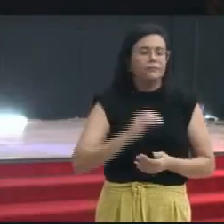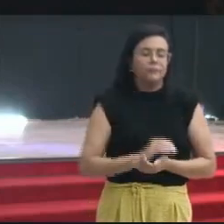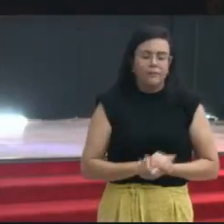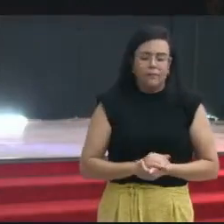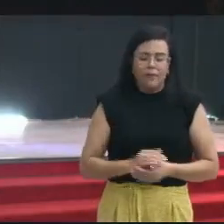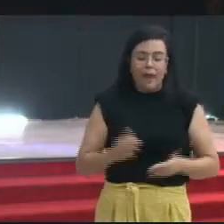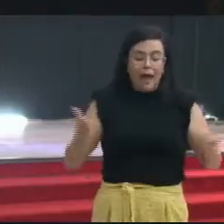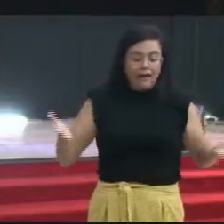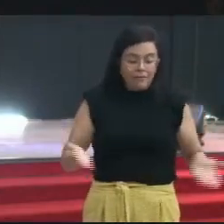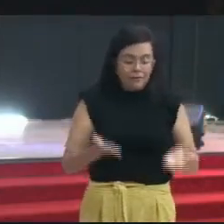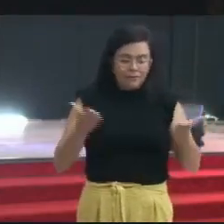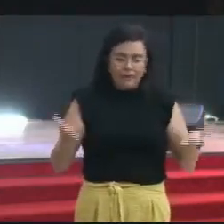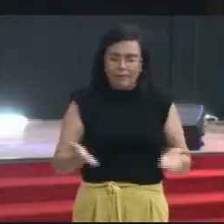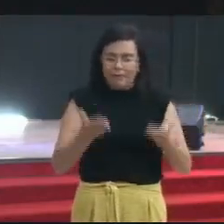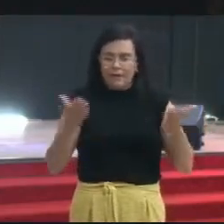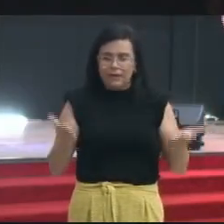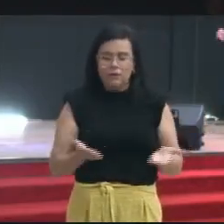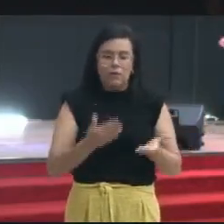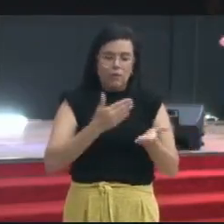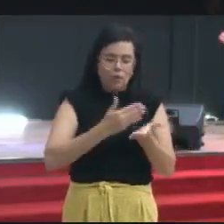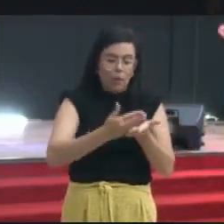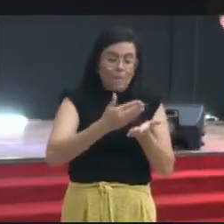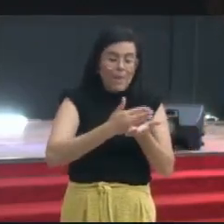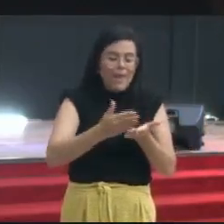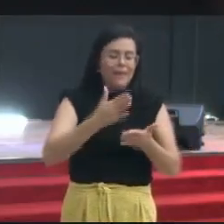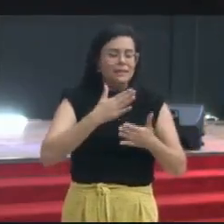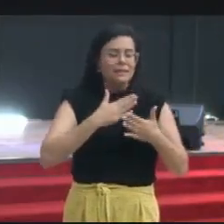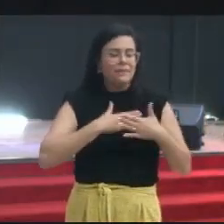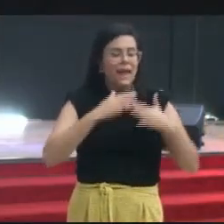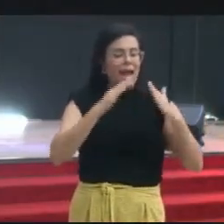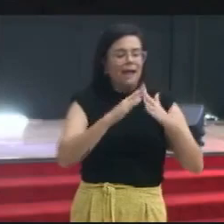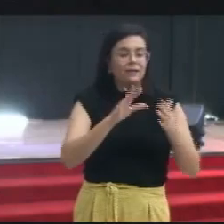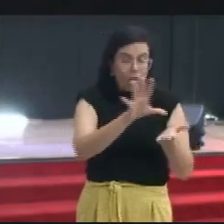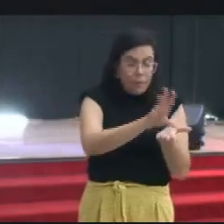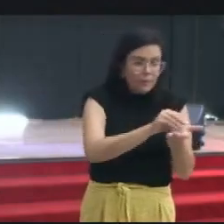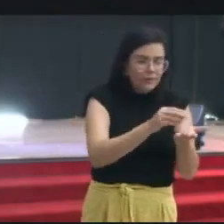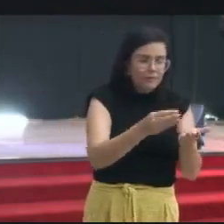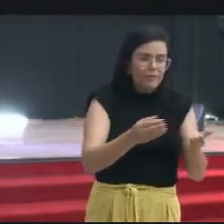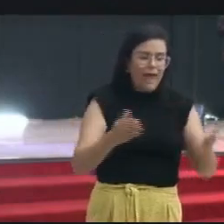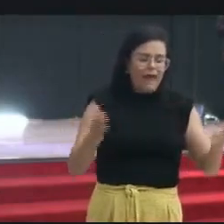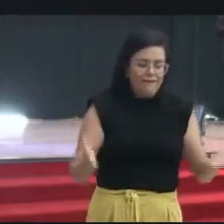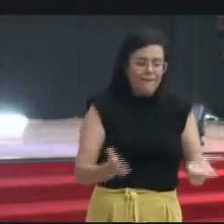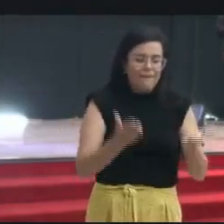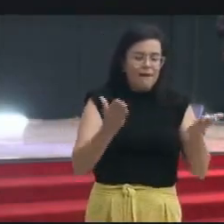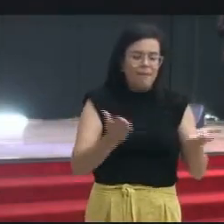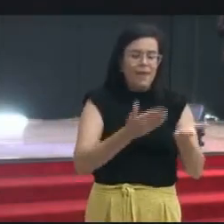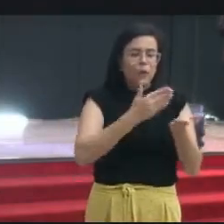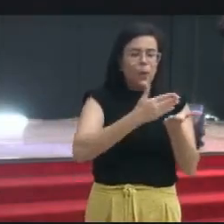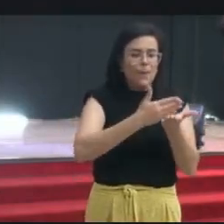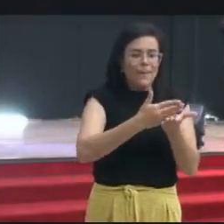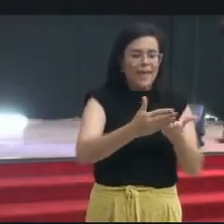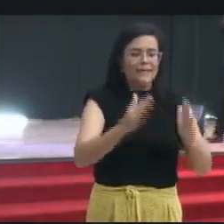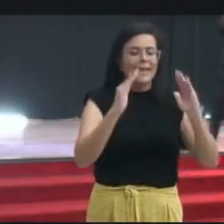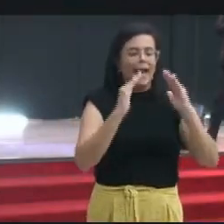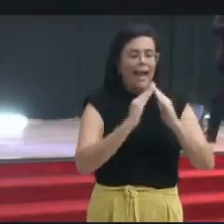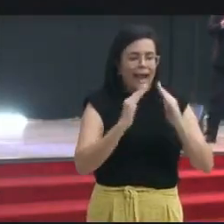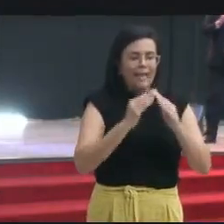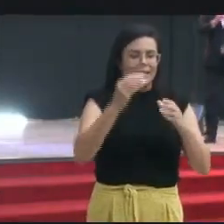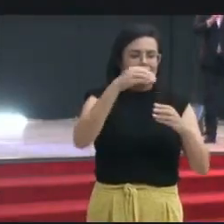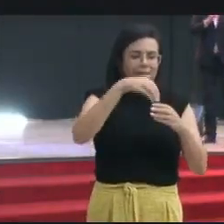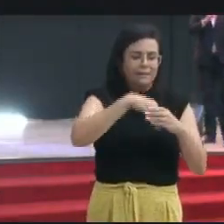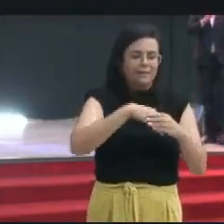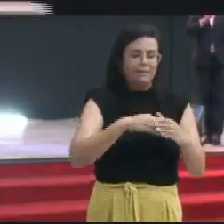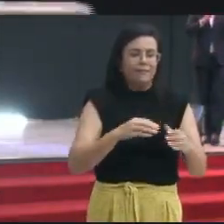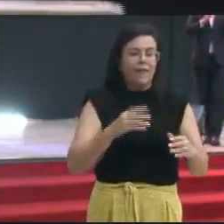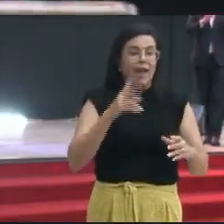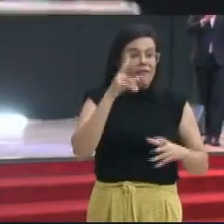Avivamento começa em casa. Diga comigo, avivamento começa em casa. Diga mais forte,